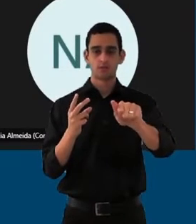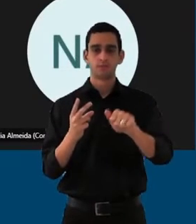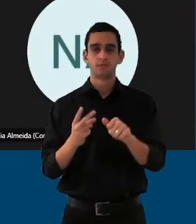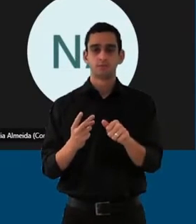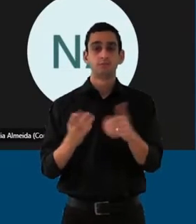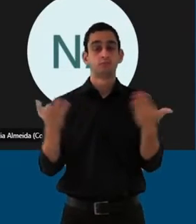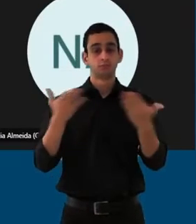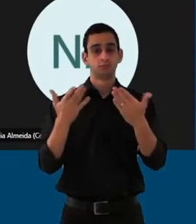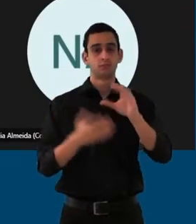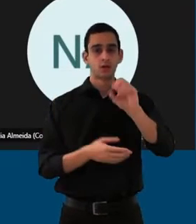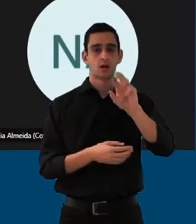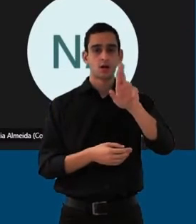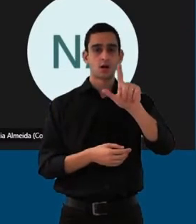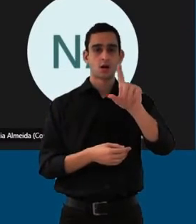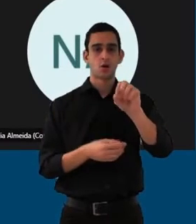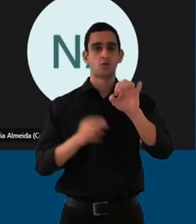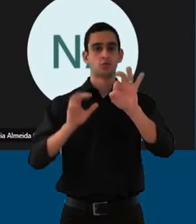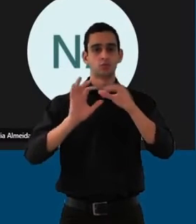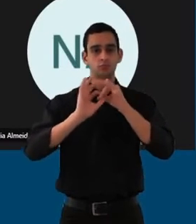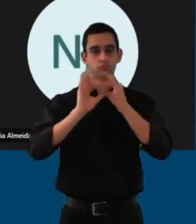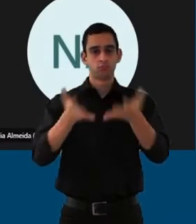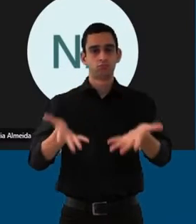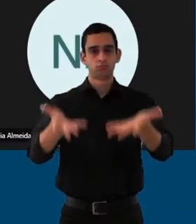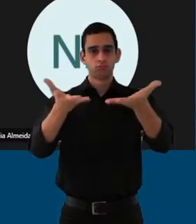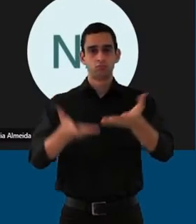Doutor Carlos, o senhor está com a palavra.